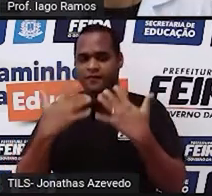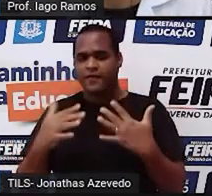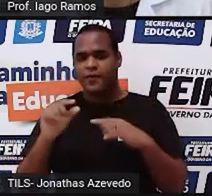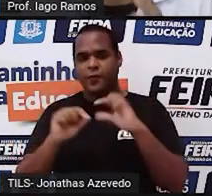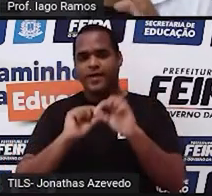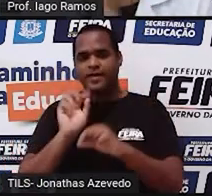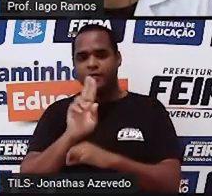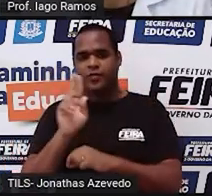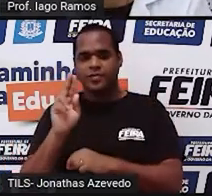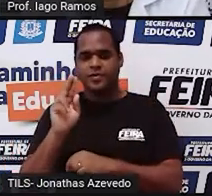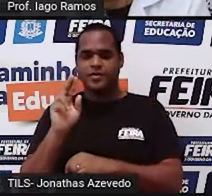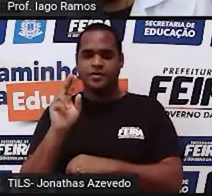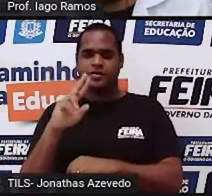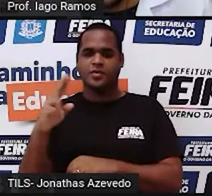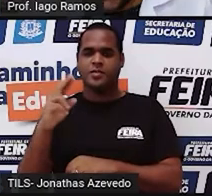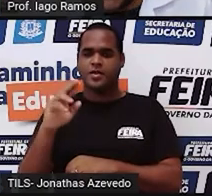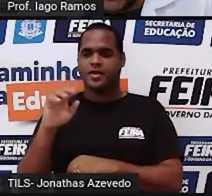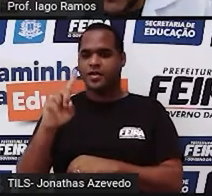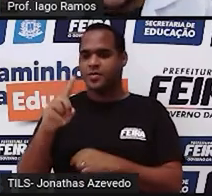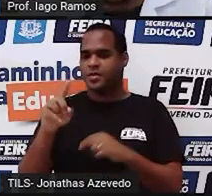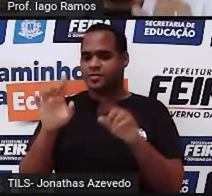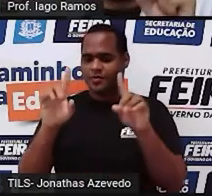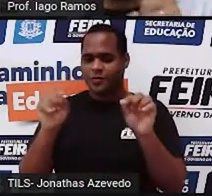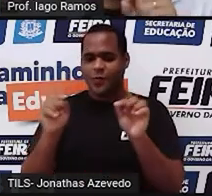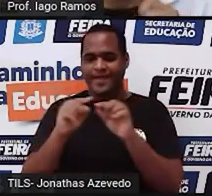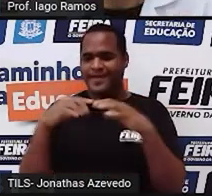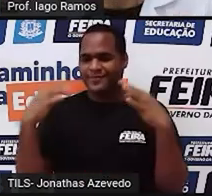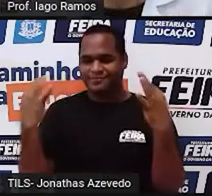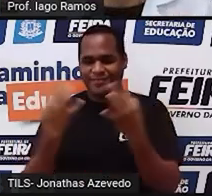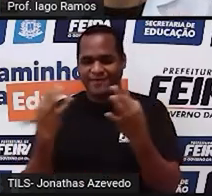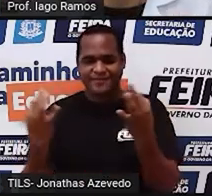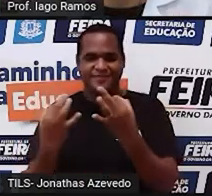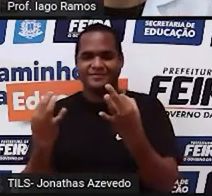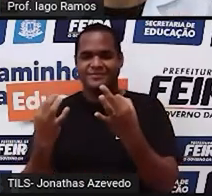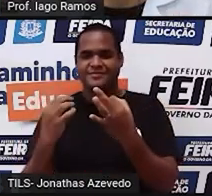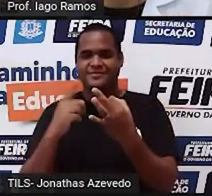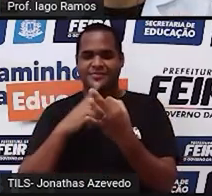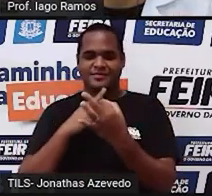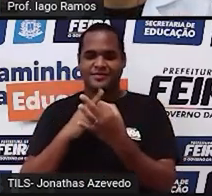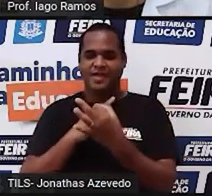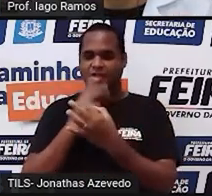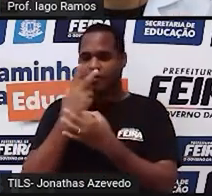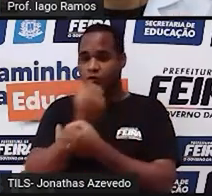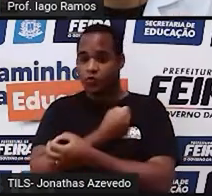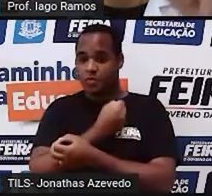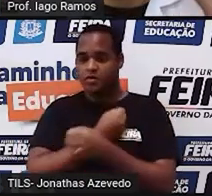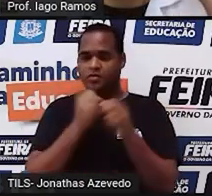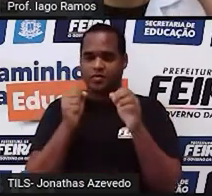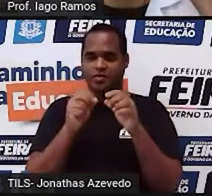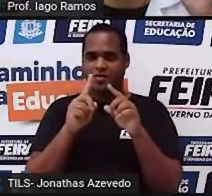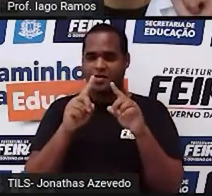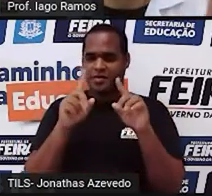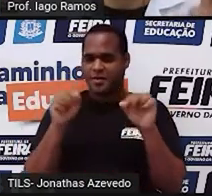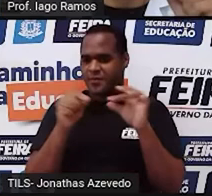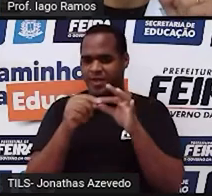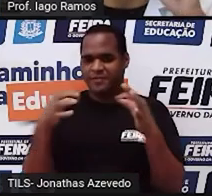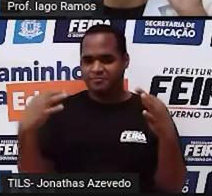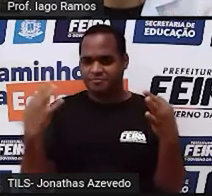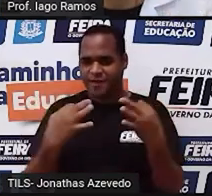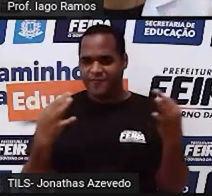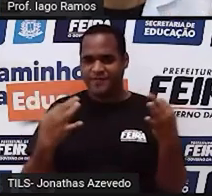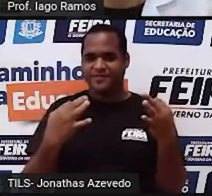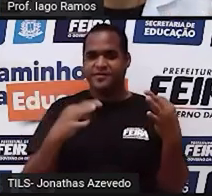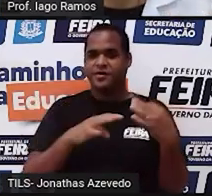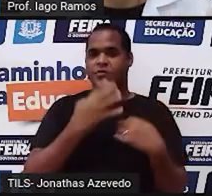números quadrados perfeitos Estão ali na tela dentro do retângulo verde tá dizendo que os números